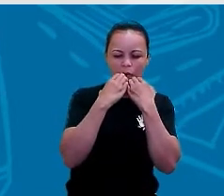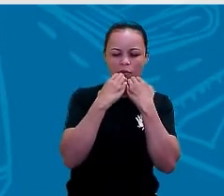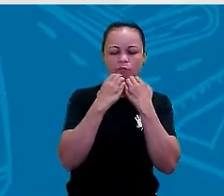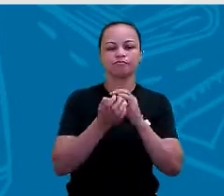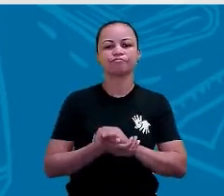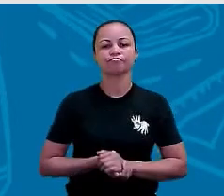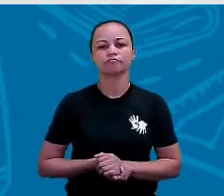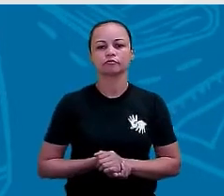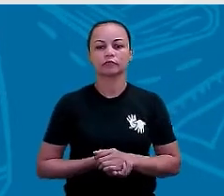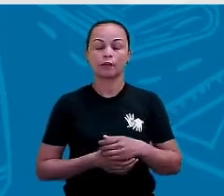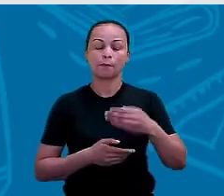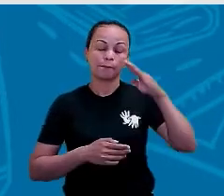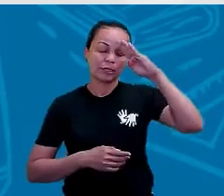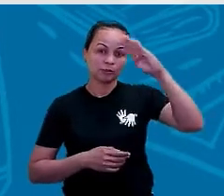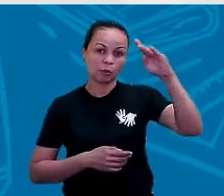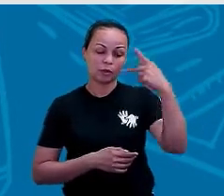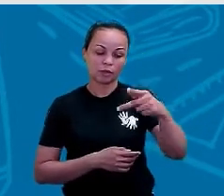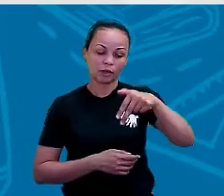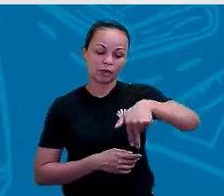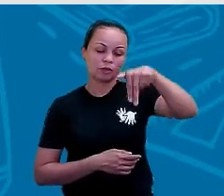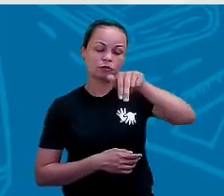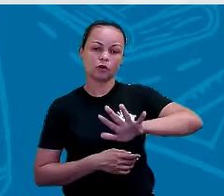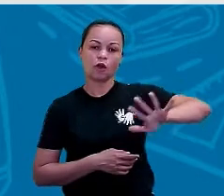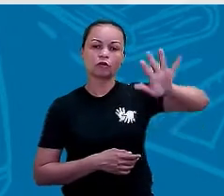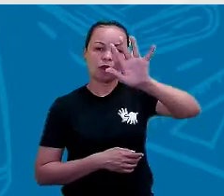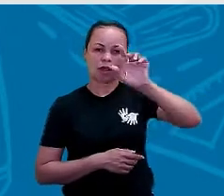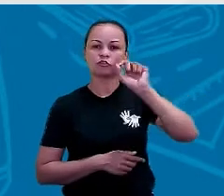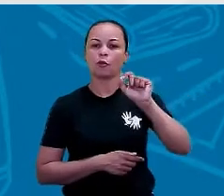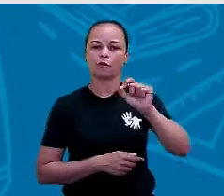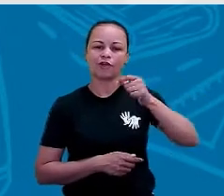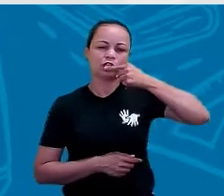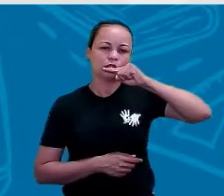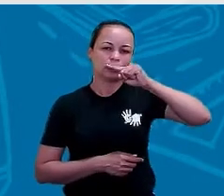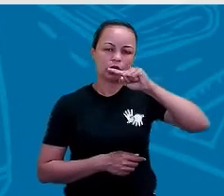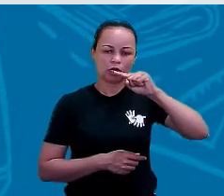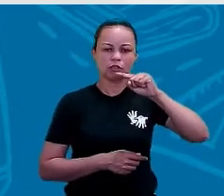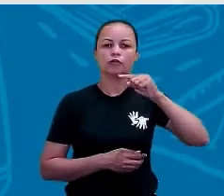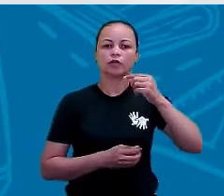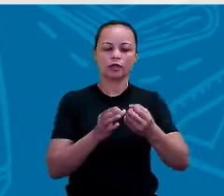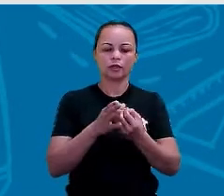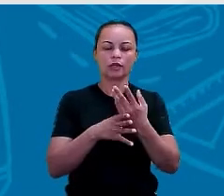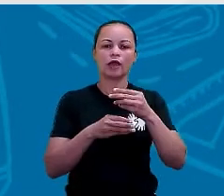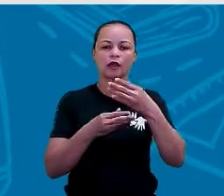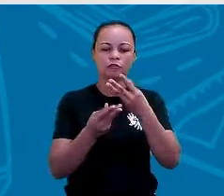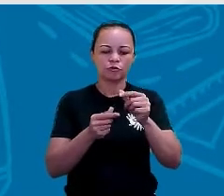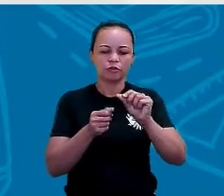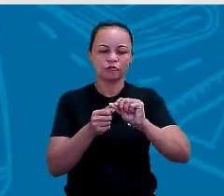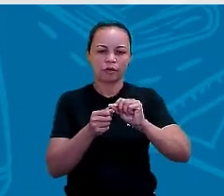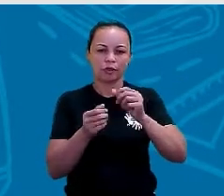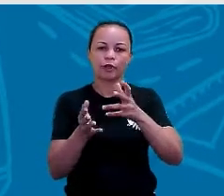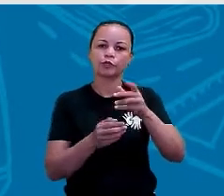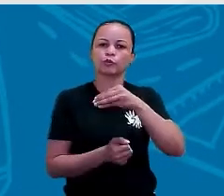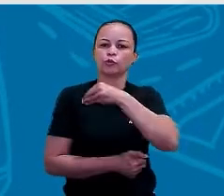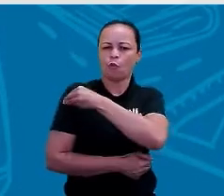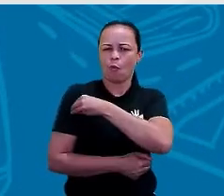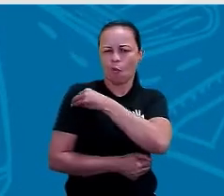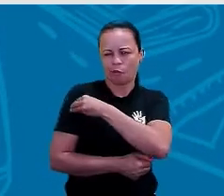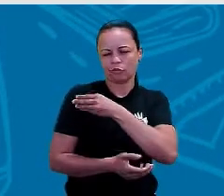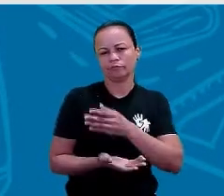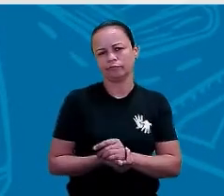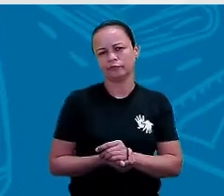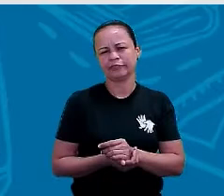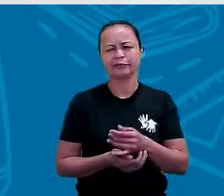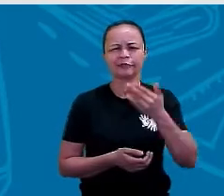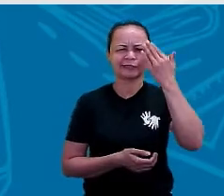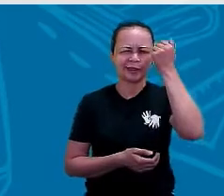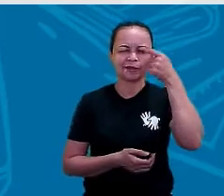através da cana de açúcar. Eu tenho certeza, né, que você já deve ter percebido quando foi para a praia, pegou essas estradas